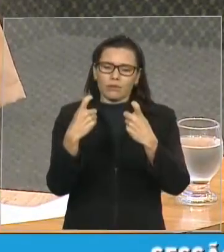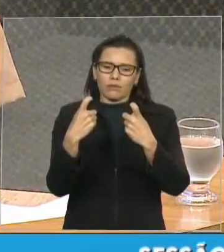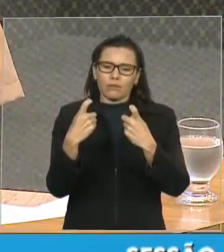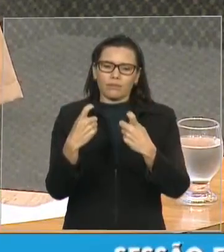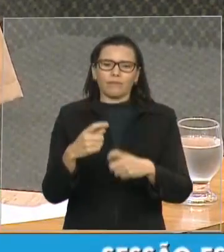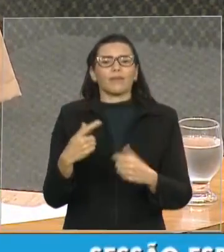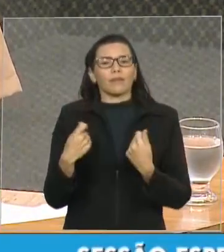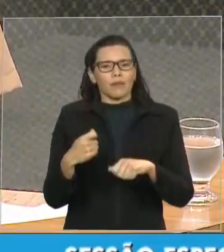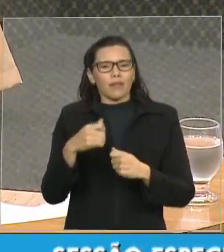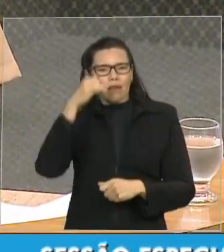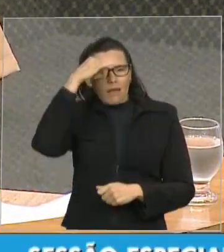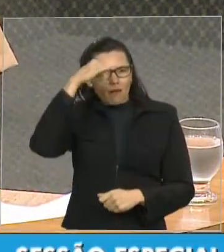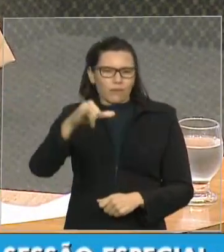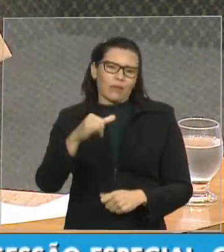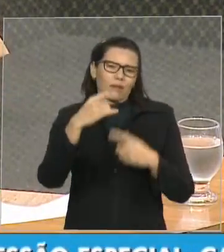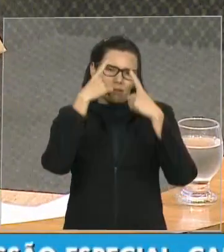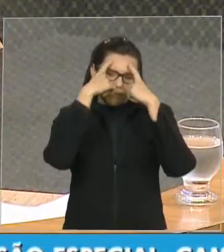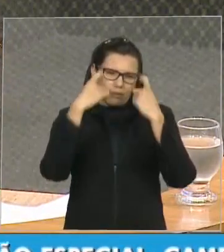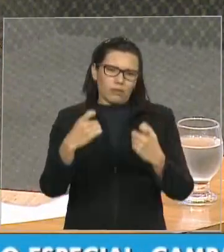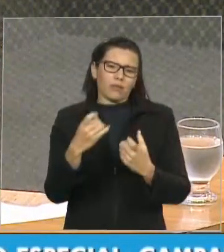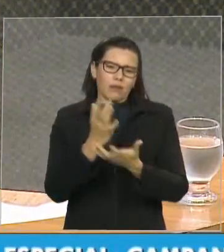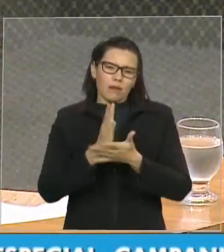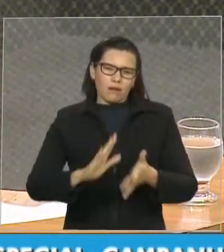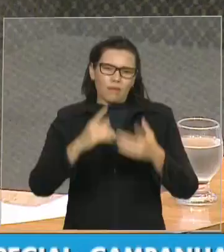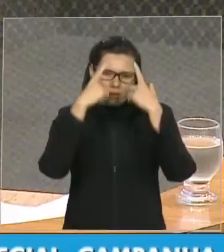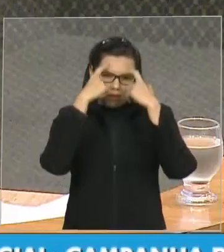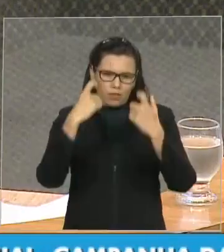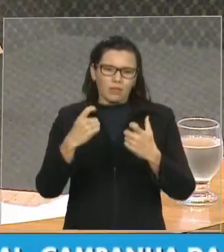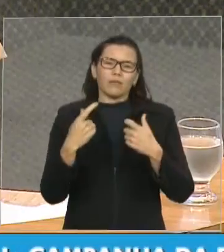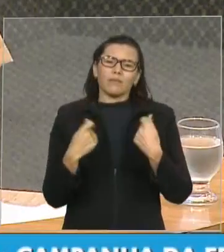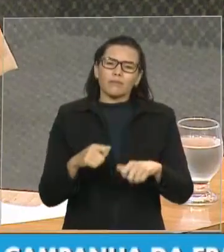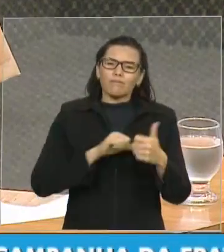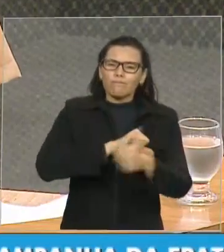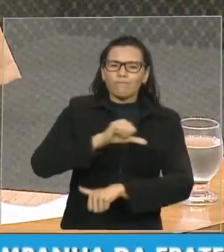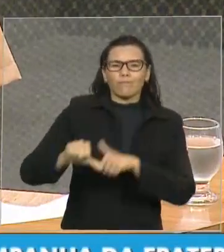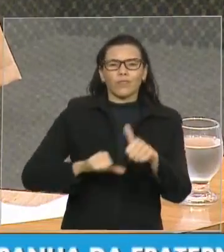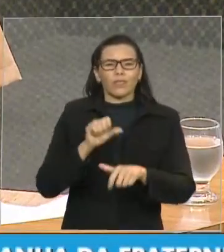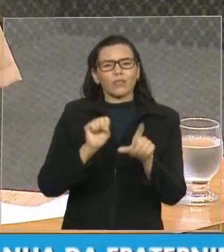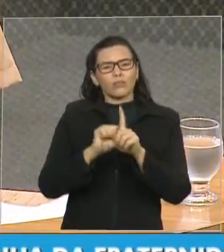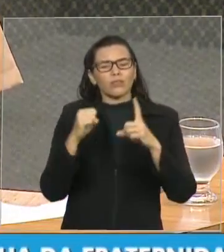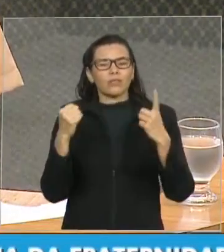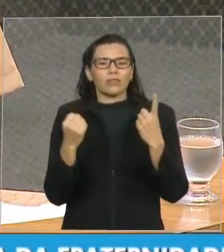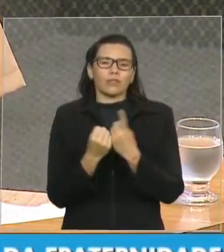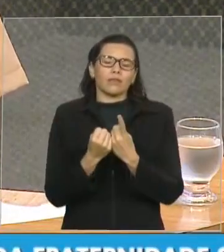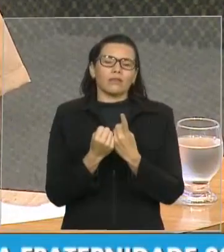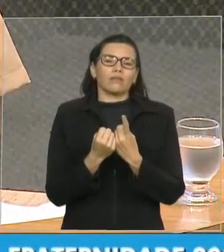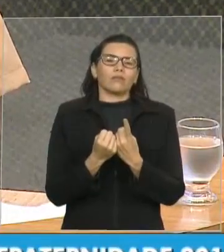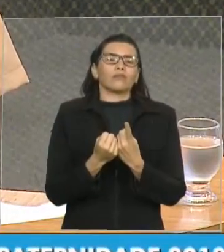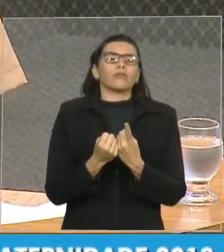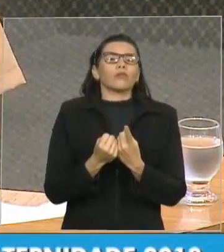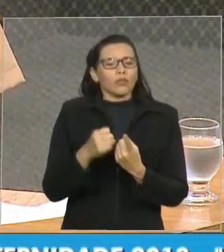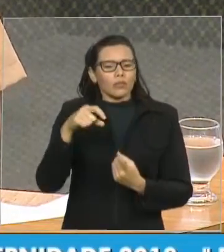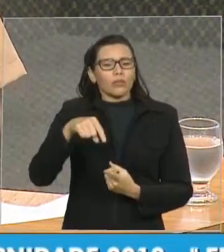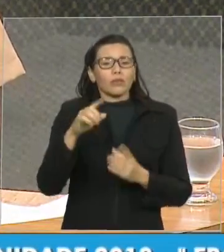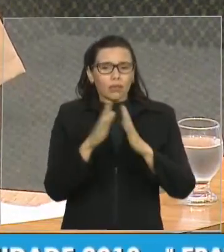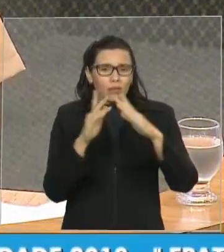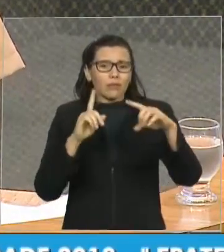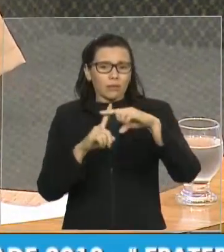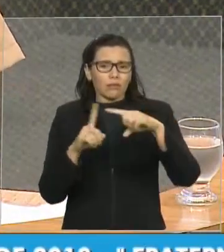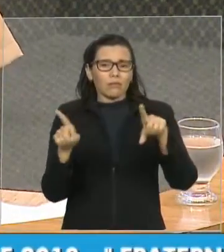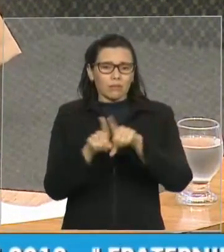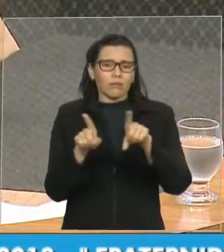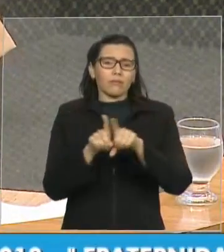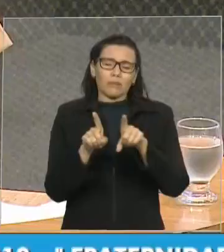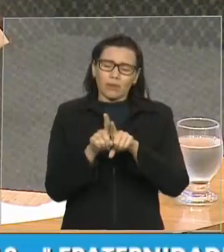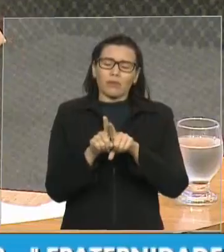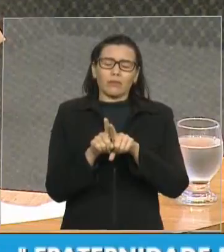da igreja e a transformação da sociedade em que essa igreja está inserida, a partir de